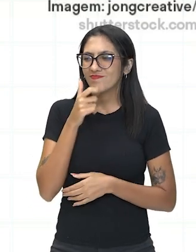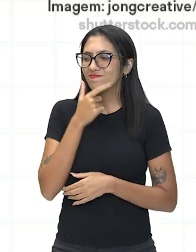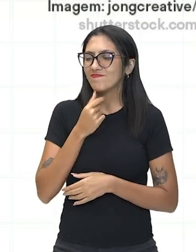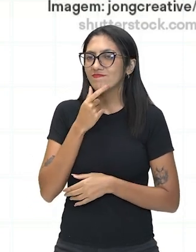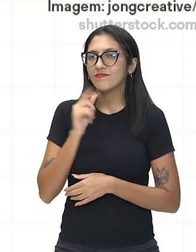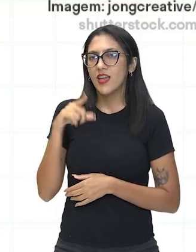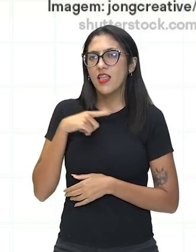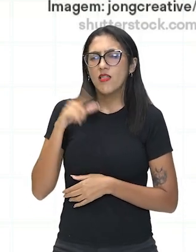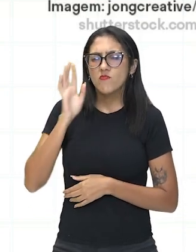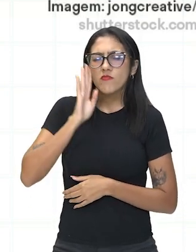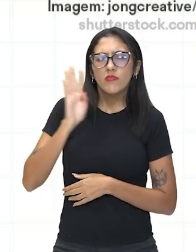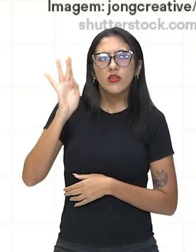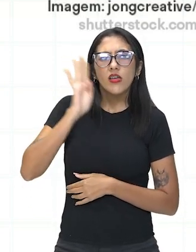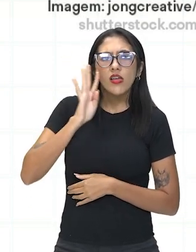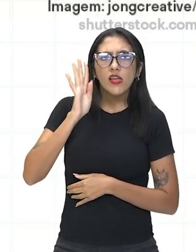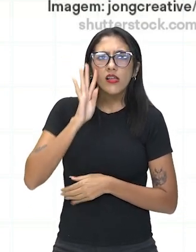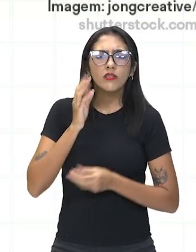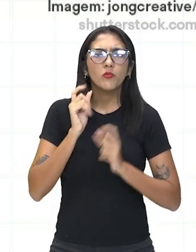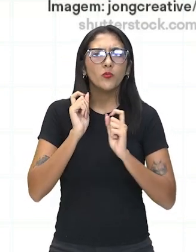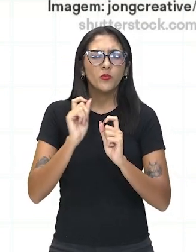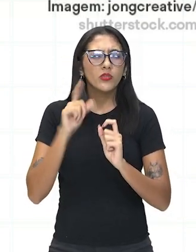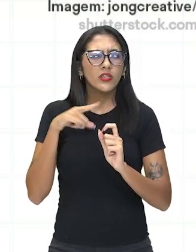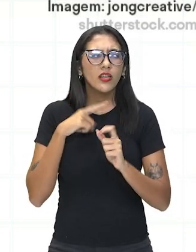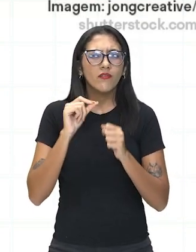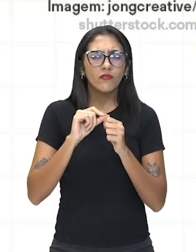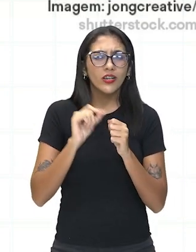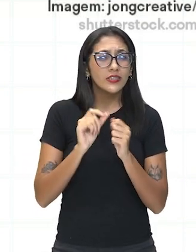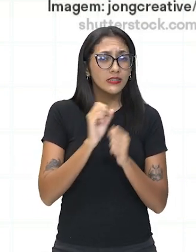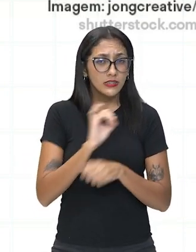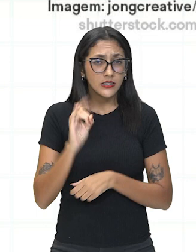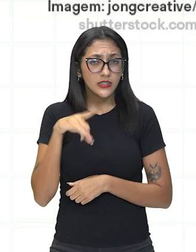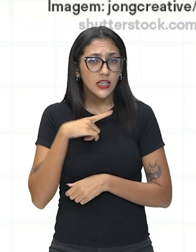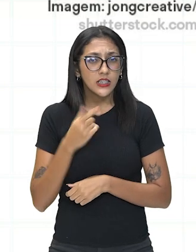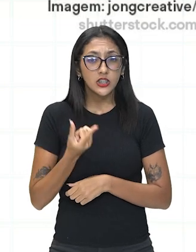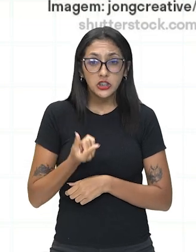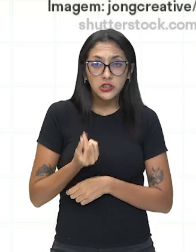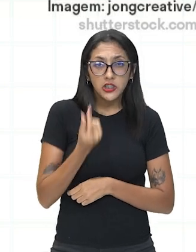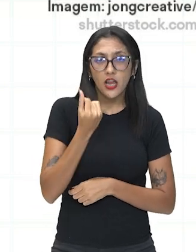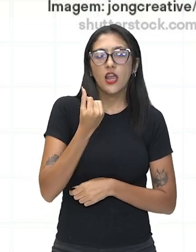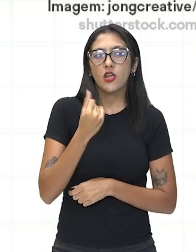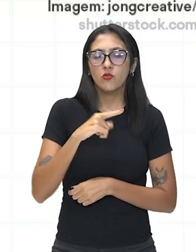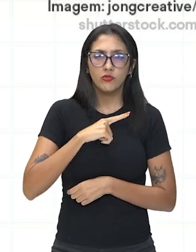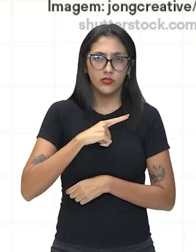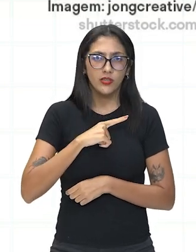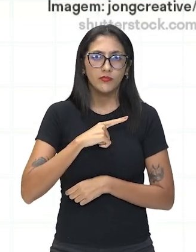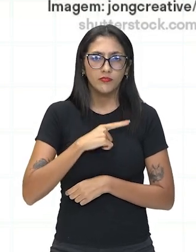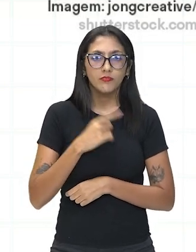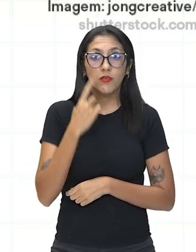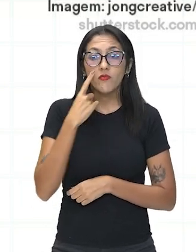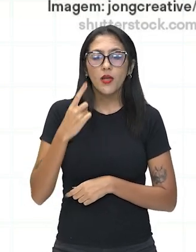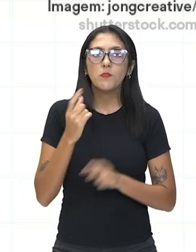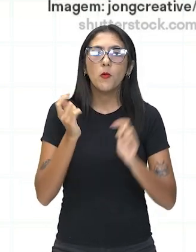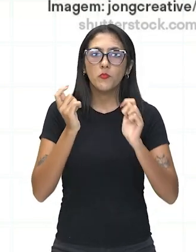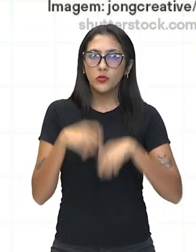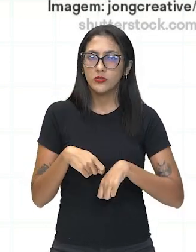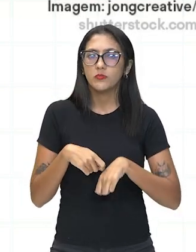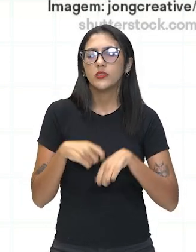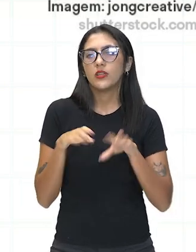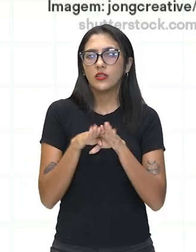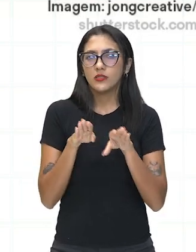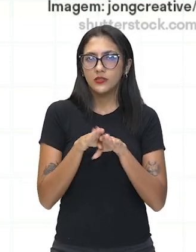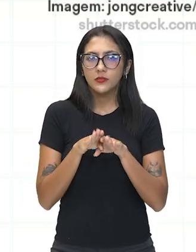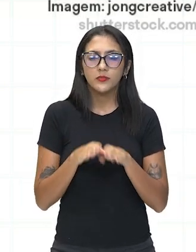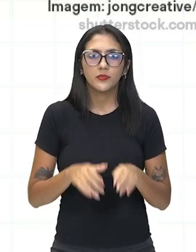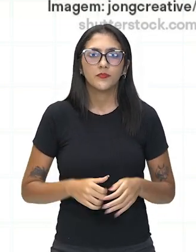ele poderia fazer se ele tivesse todo esse dinheiro. Então, dando a ideia de possibilidade,